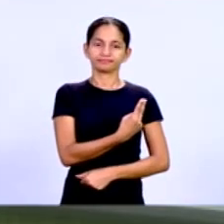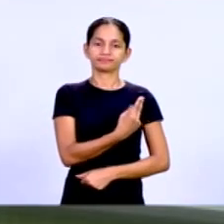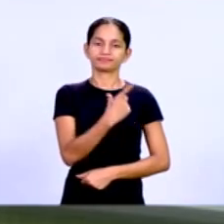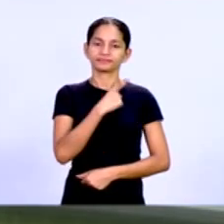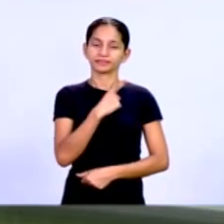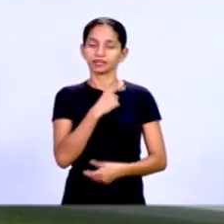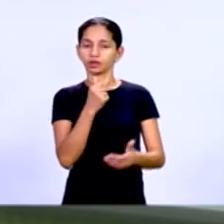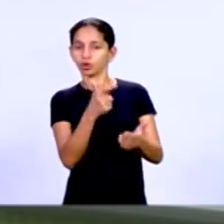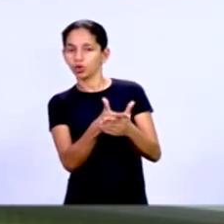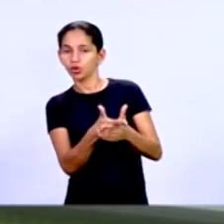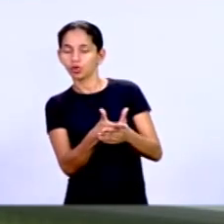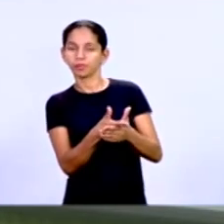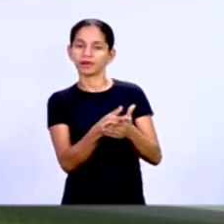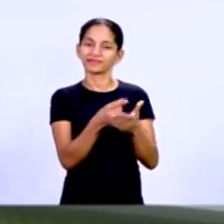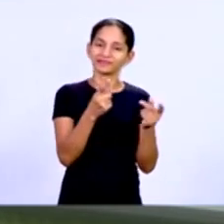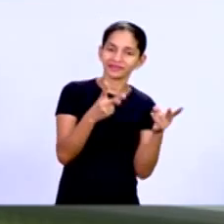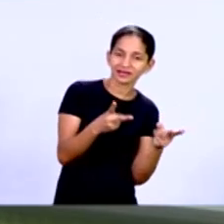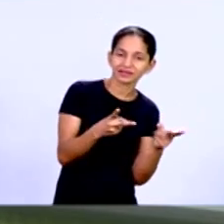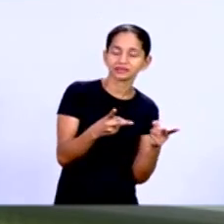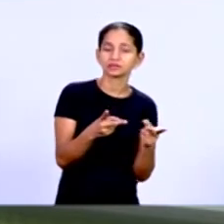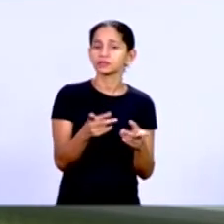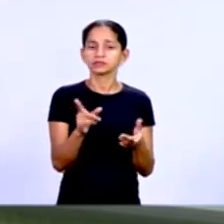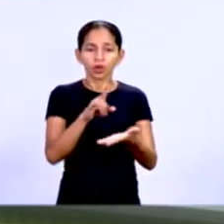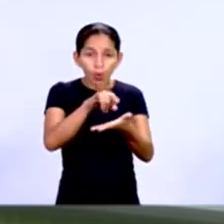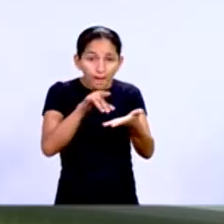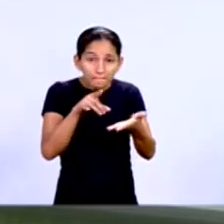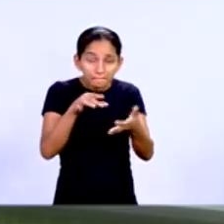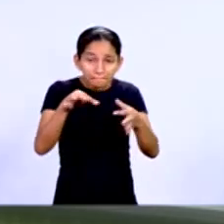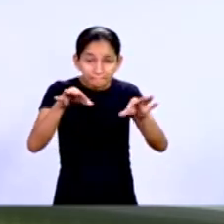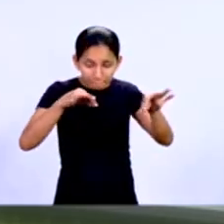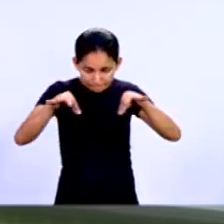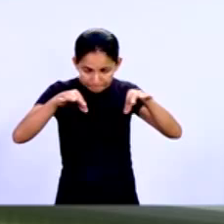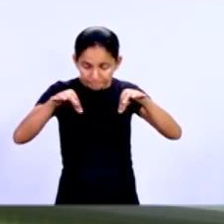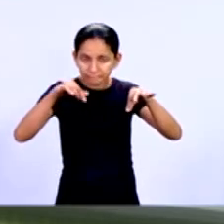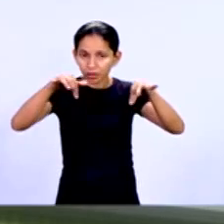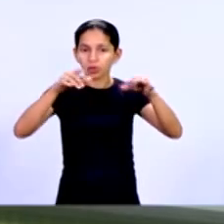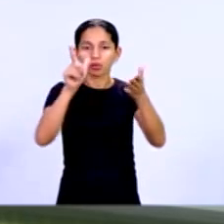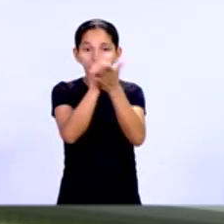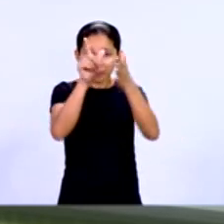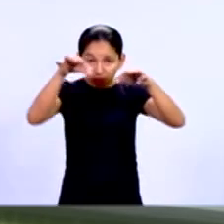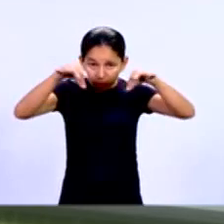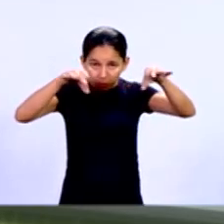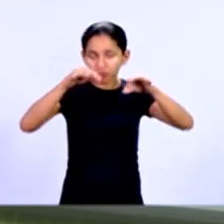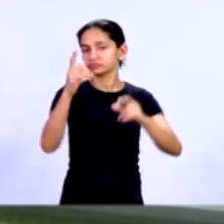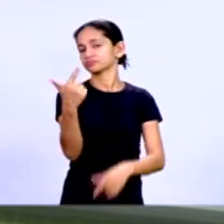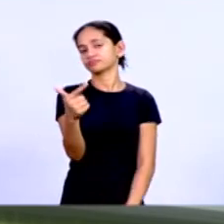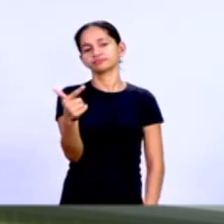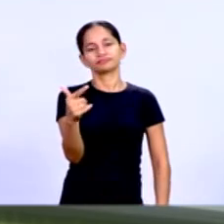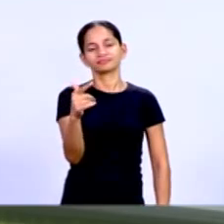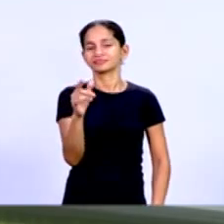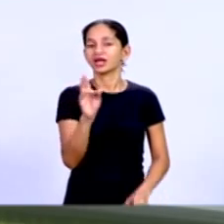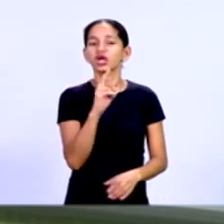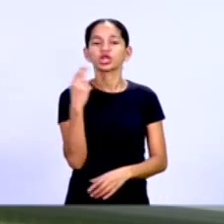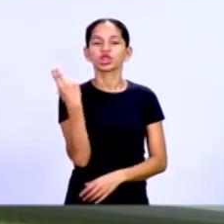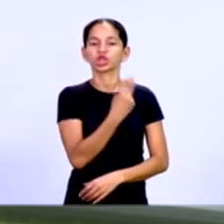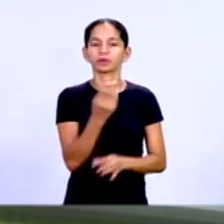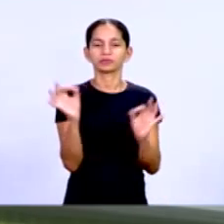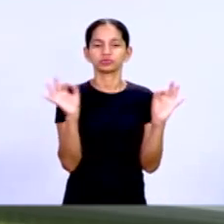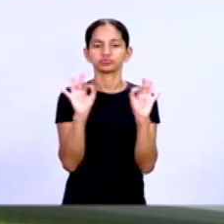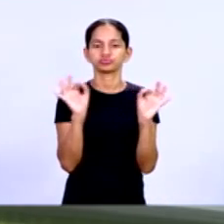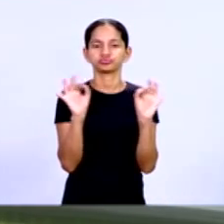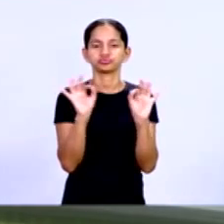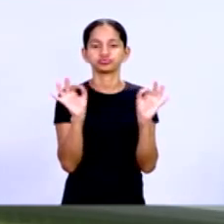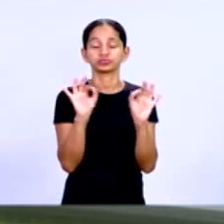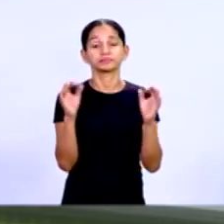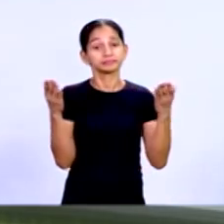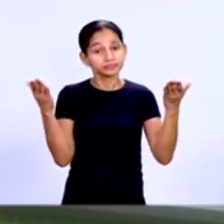venda, são documentos à parte. Agora o título em si, o título não é nominativo, ele é o portador. Existe uma